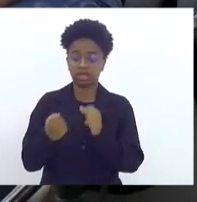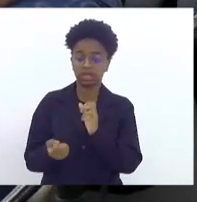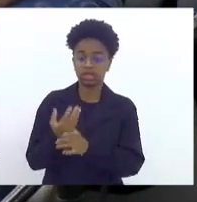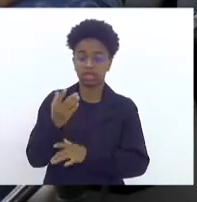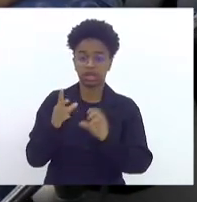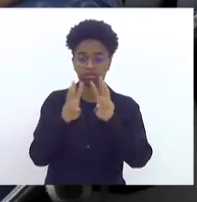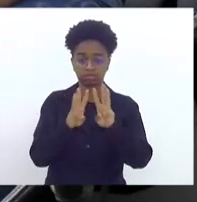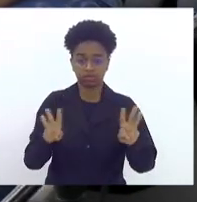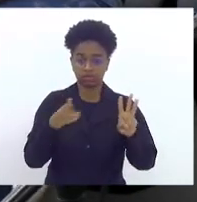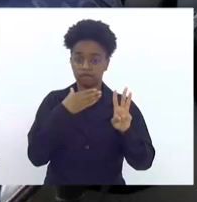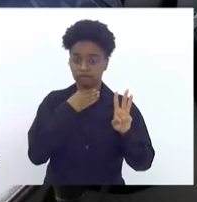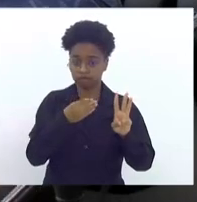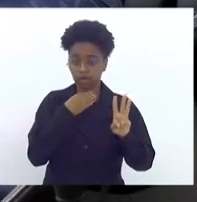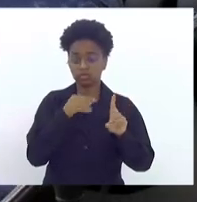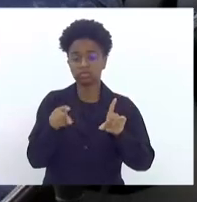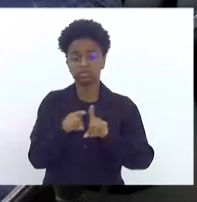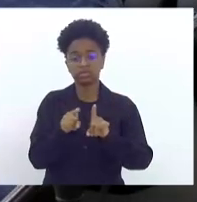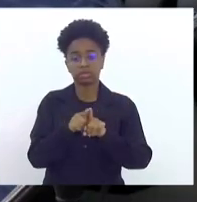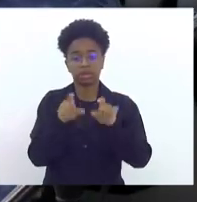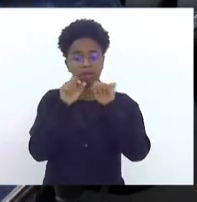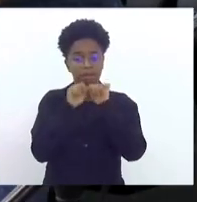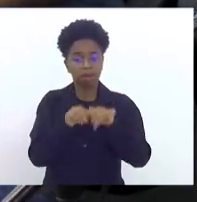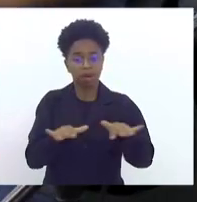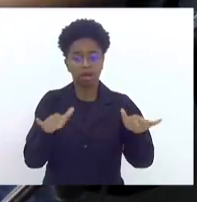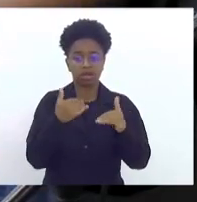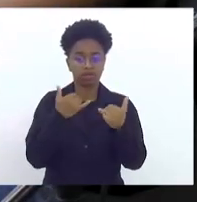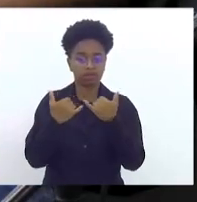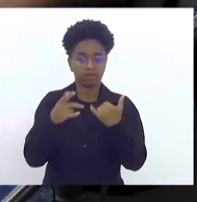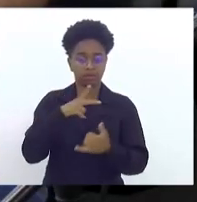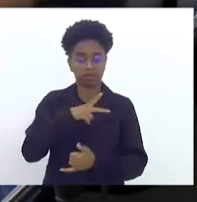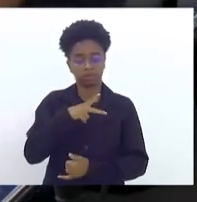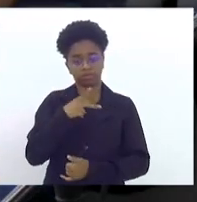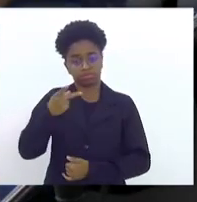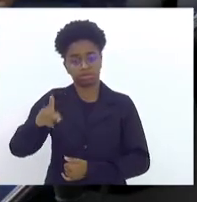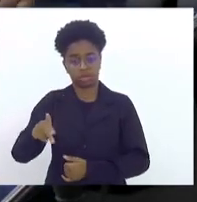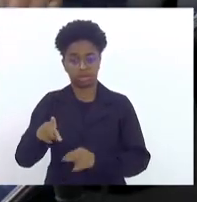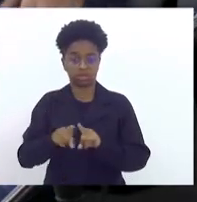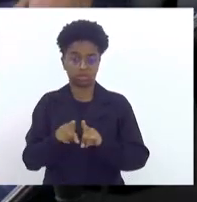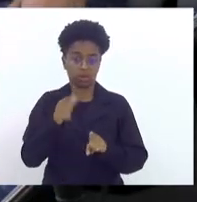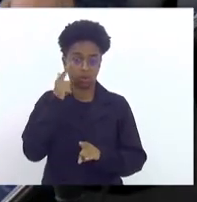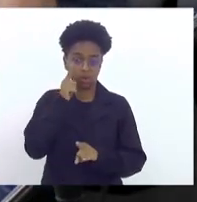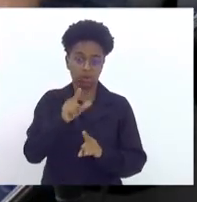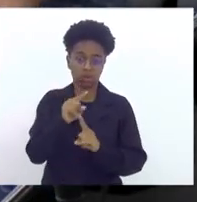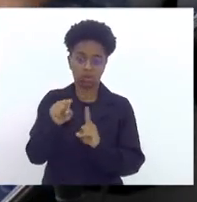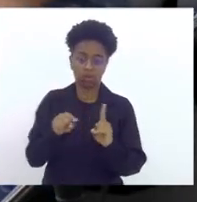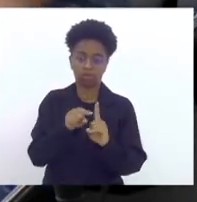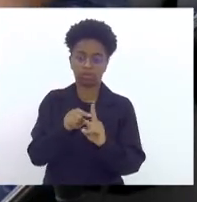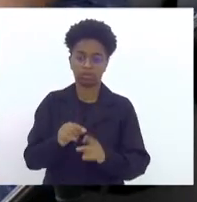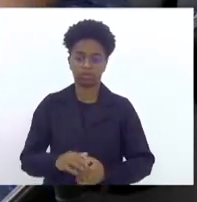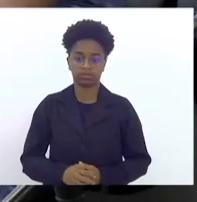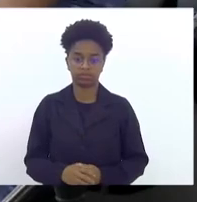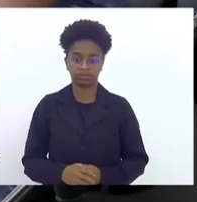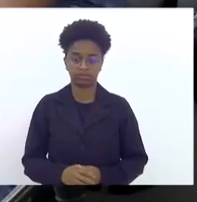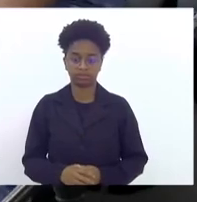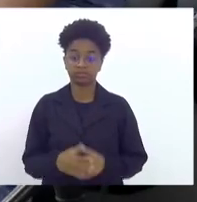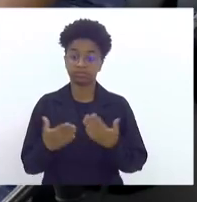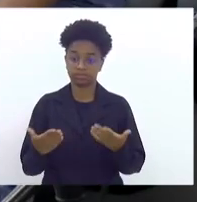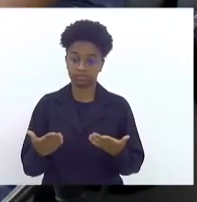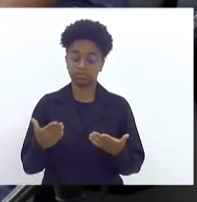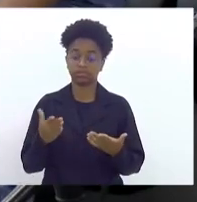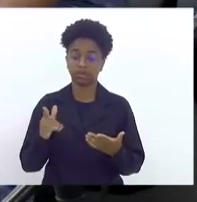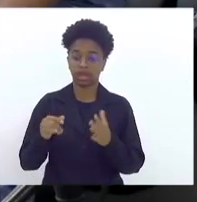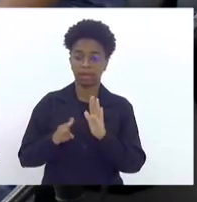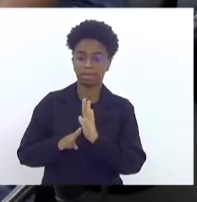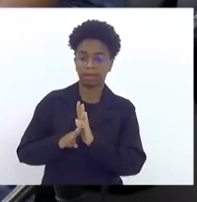falsa e deligir a imagem dessa colega e atingiu seus objetivos né Isso é uma